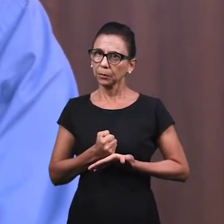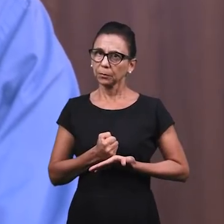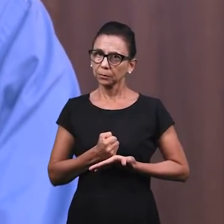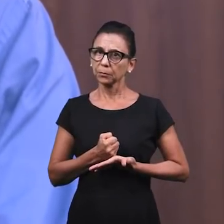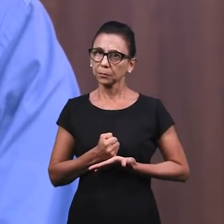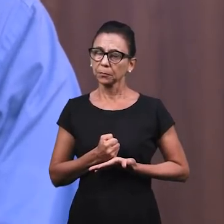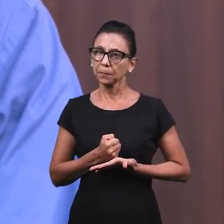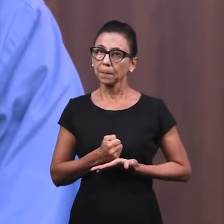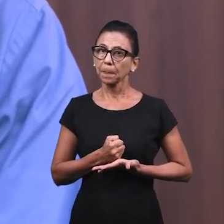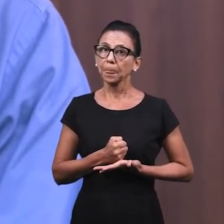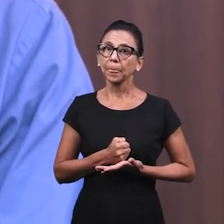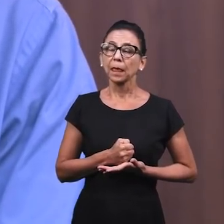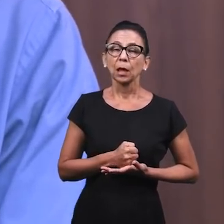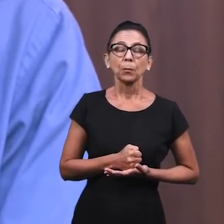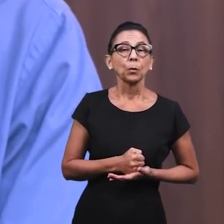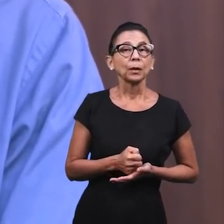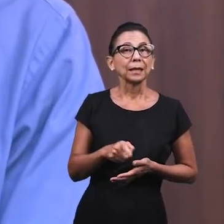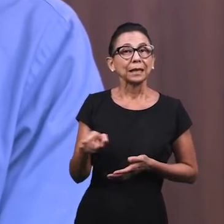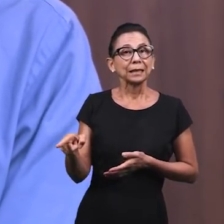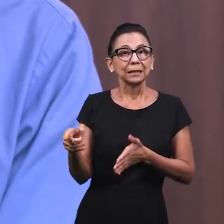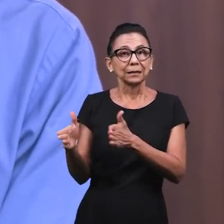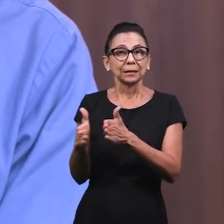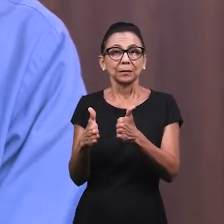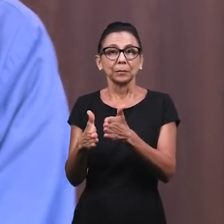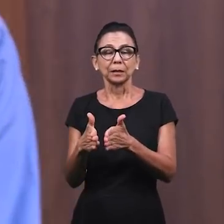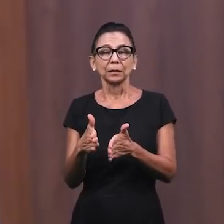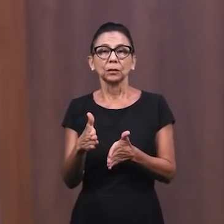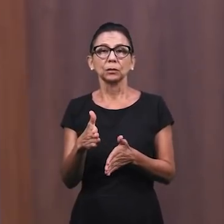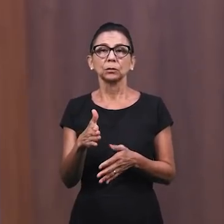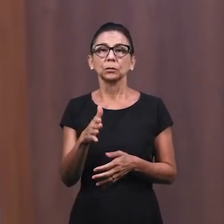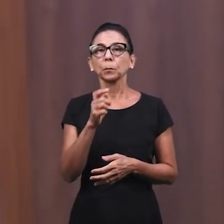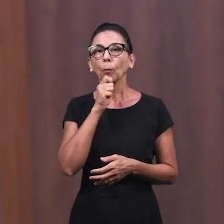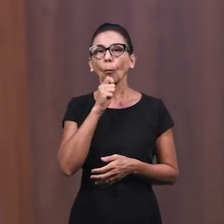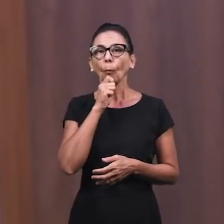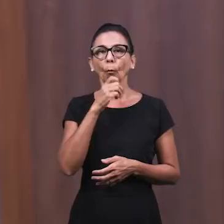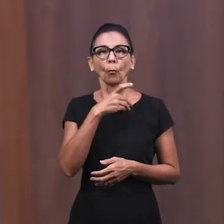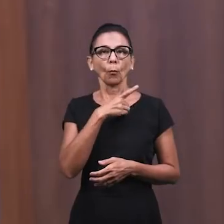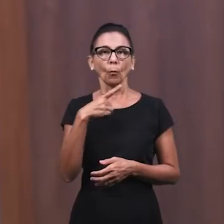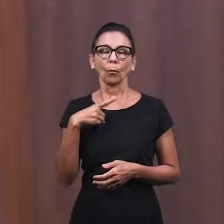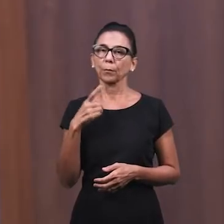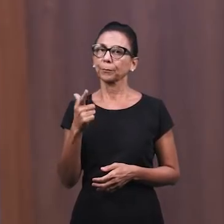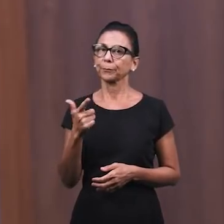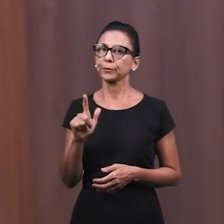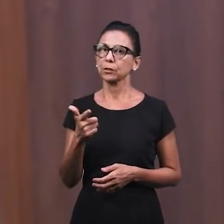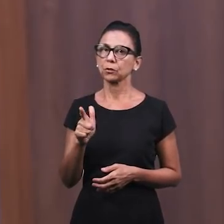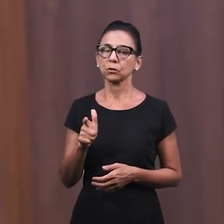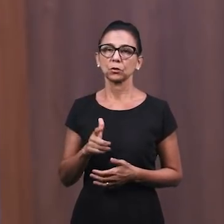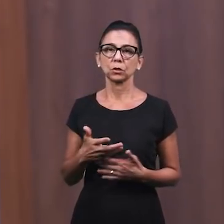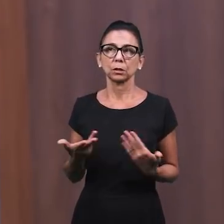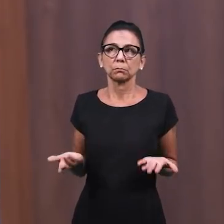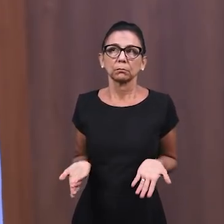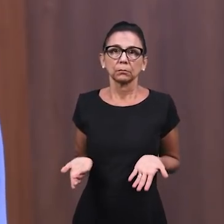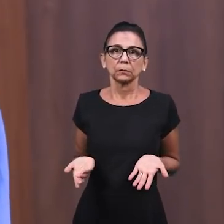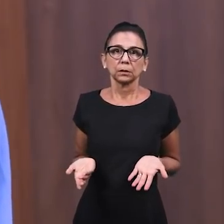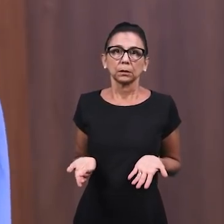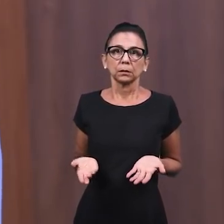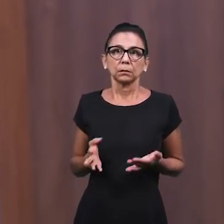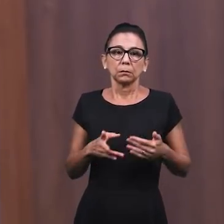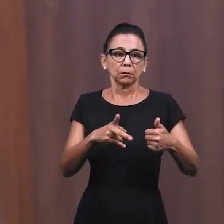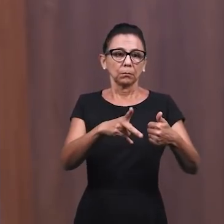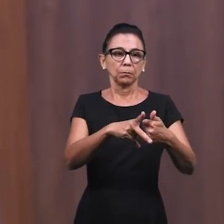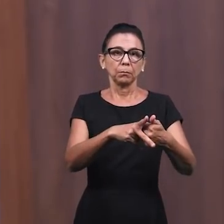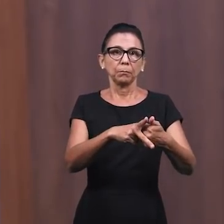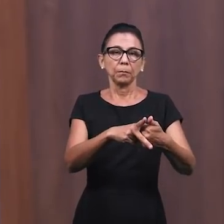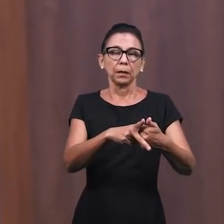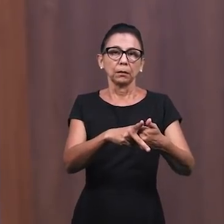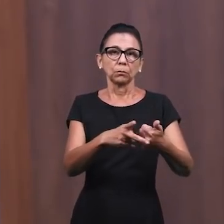que até aquele momento ainda não tinha os diáconos. Não havia o diaconato ali ainda. Então com